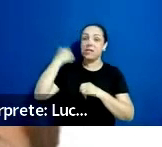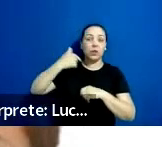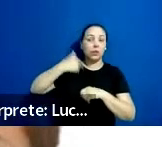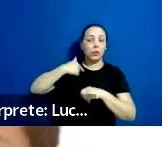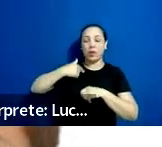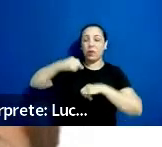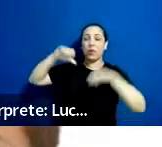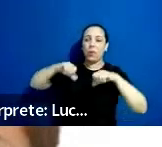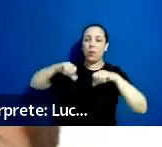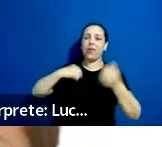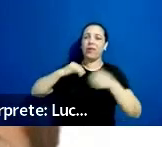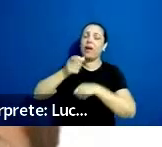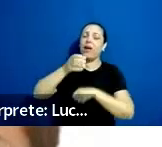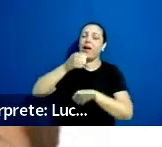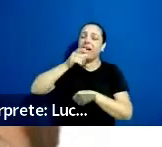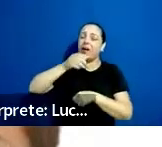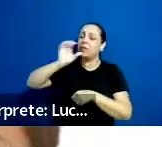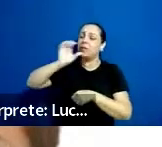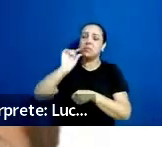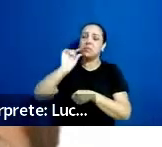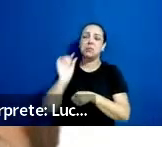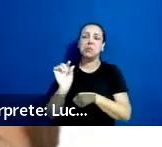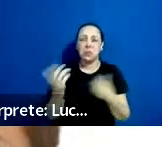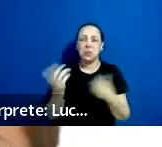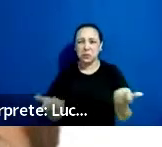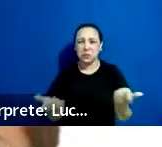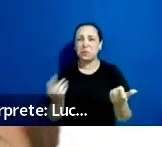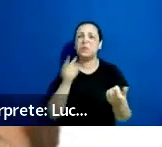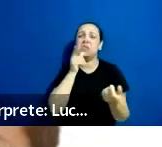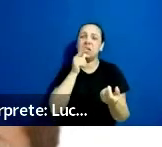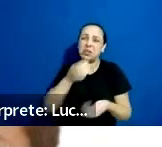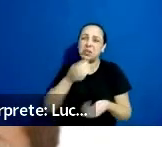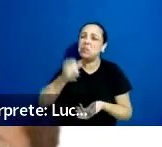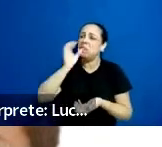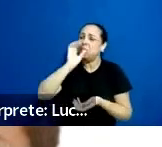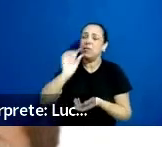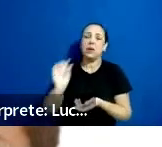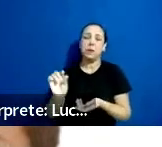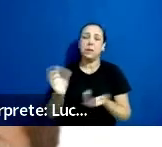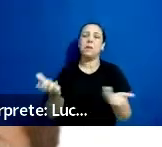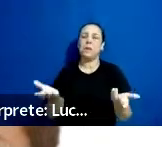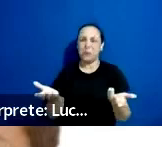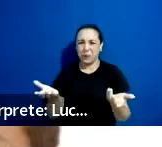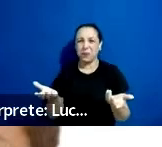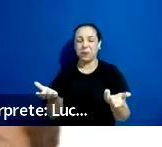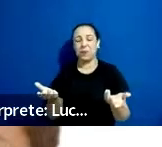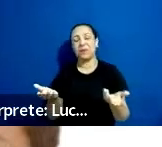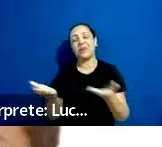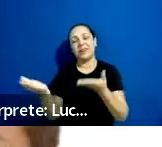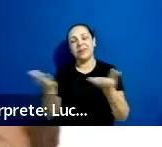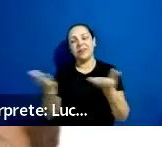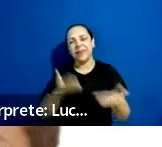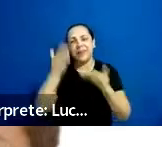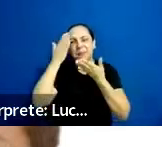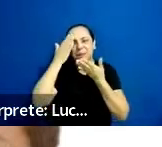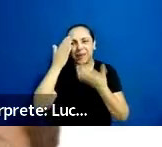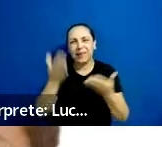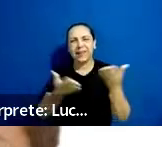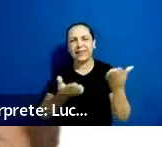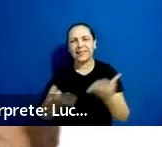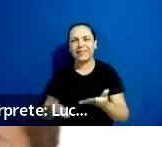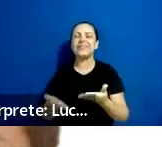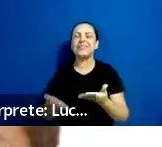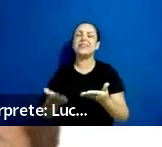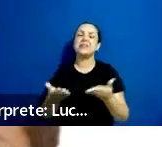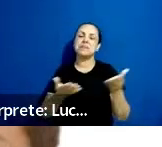quanto faz diferença. Então, muito obrigada, Dr. Kleuber, pela sua presença. Seja muito bem-vindo. O Dr. Kleuber,